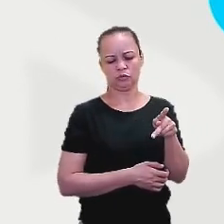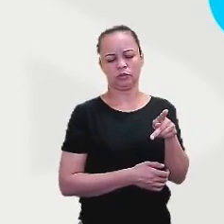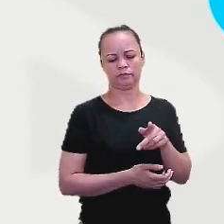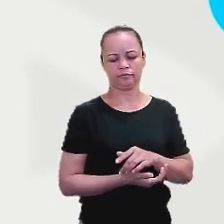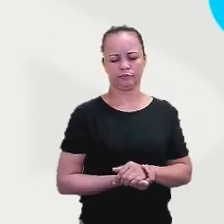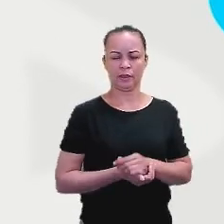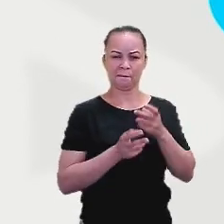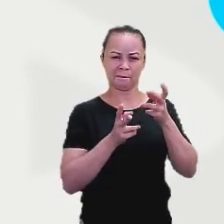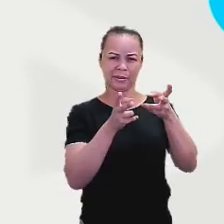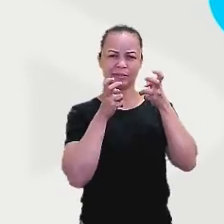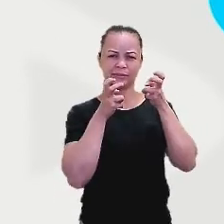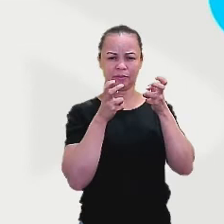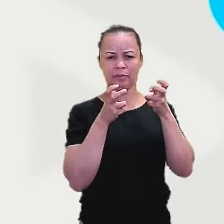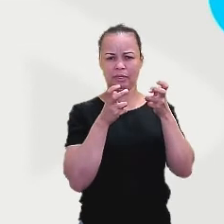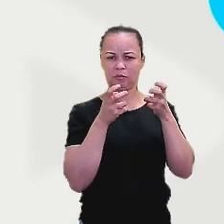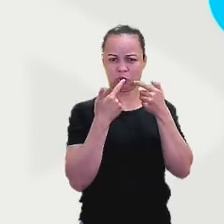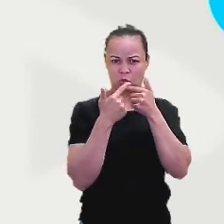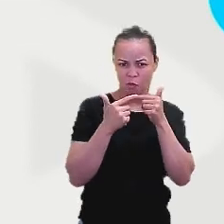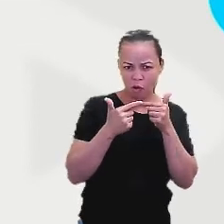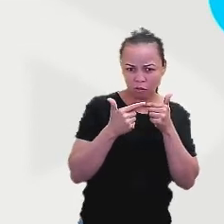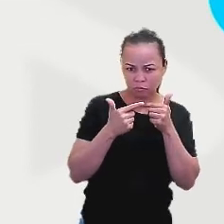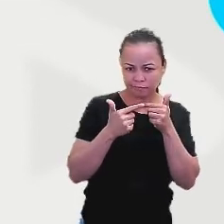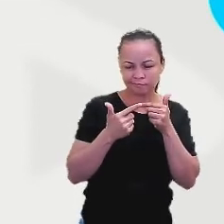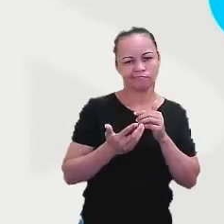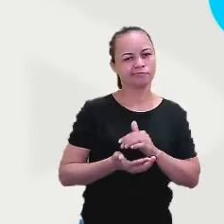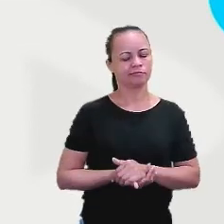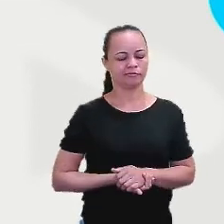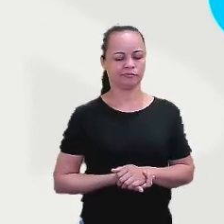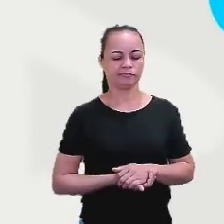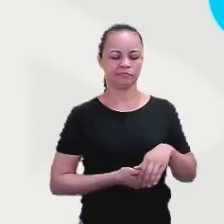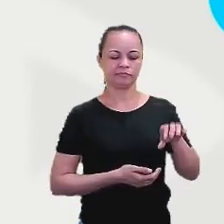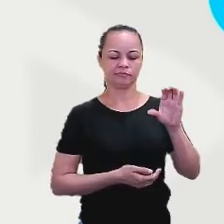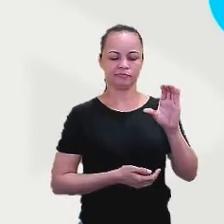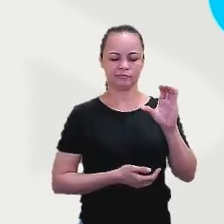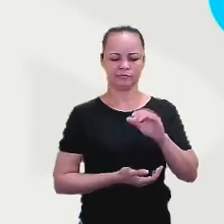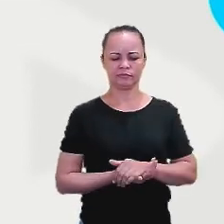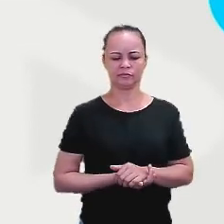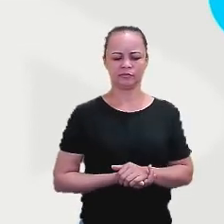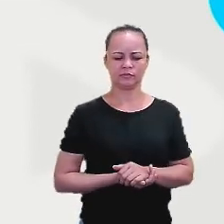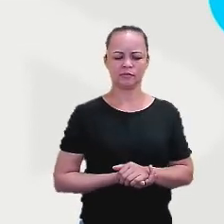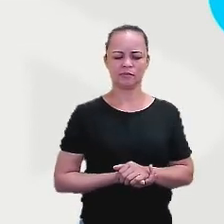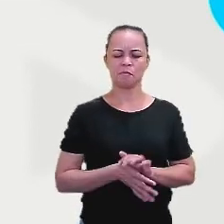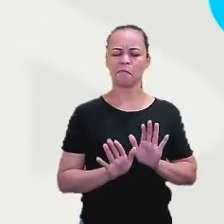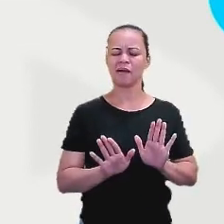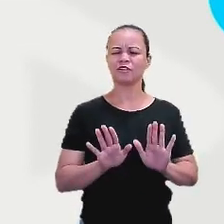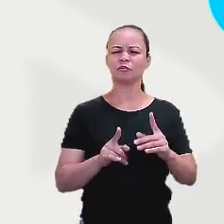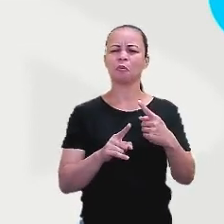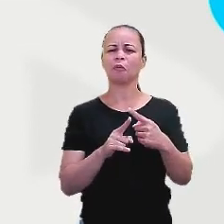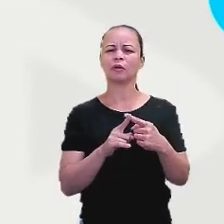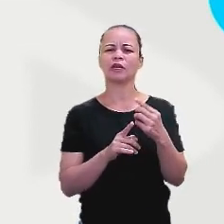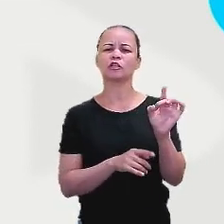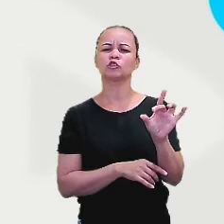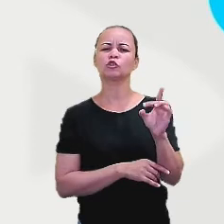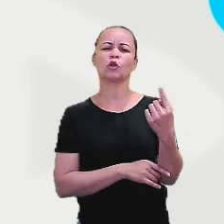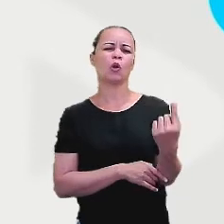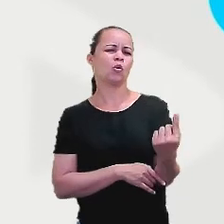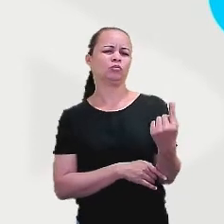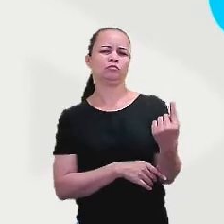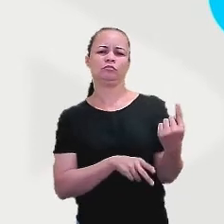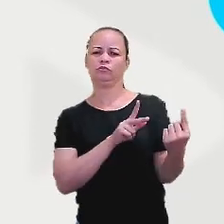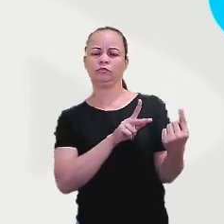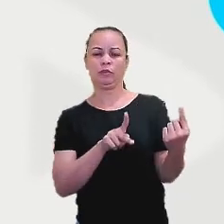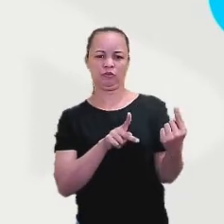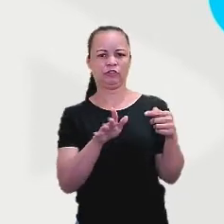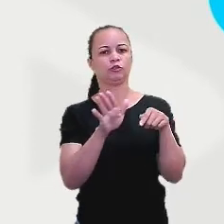já percebemos esse traço de humor aí? Na letra C, mas por que só um, Vinícius? Novamente a professora perguntando, na